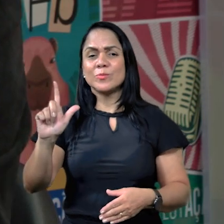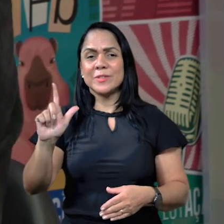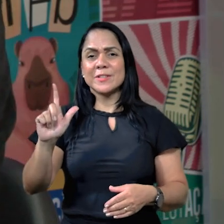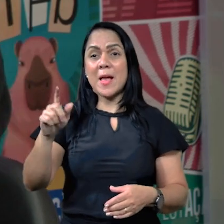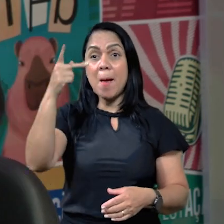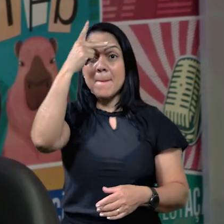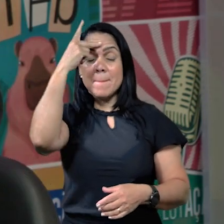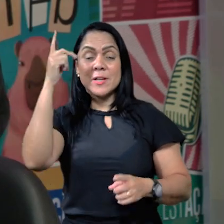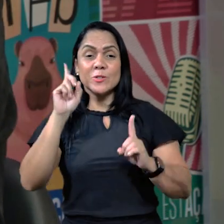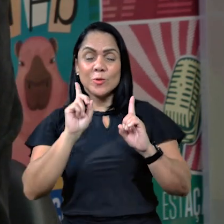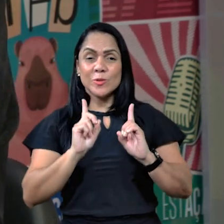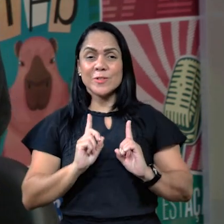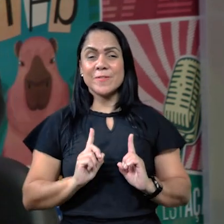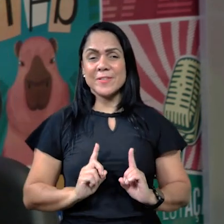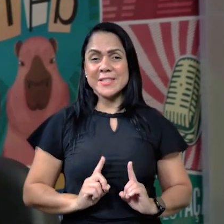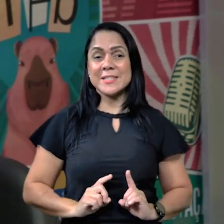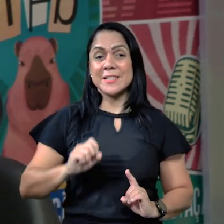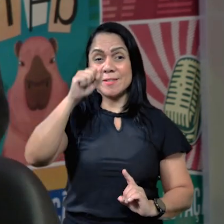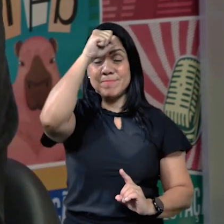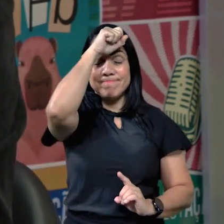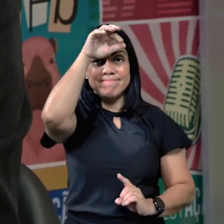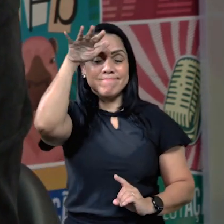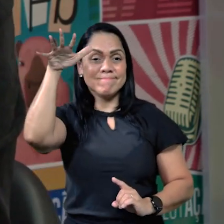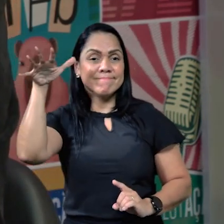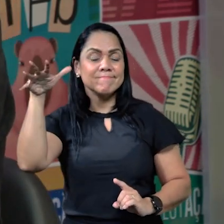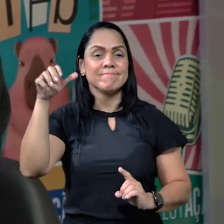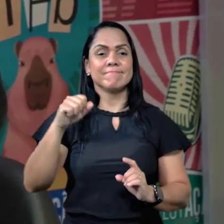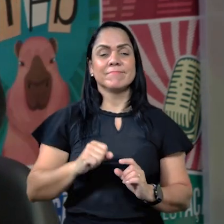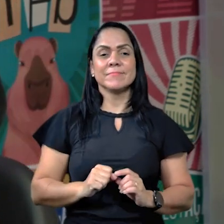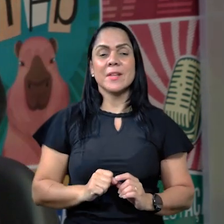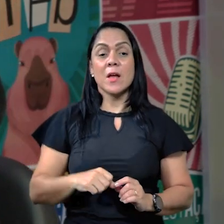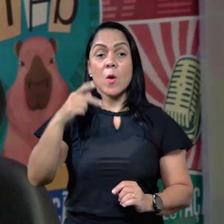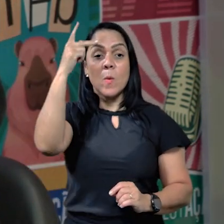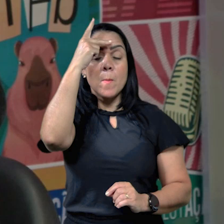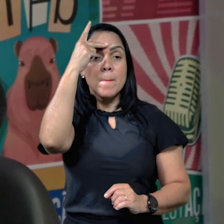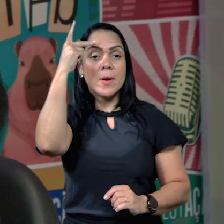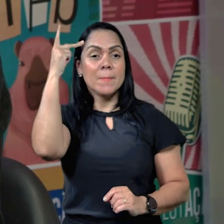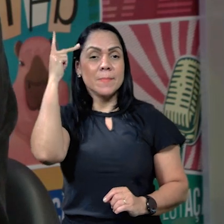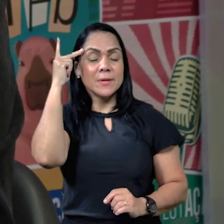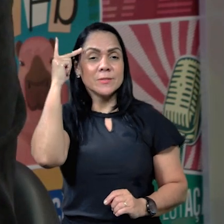com deficiência, com a deficiência específica, uma pessoa